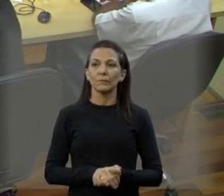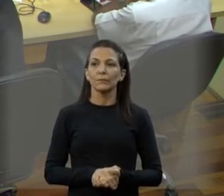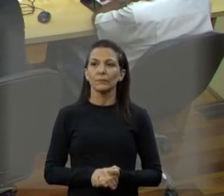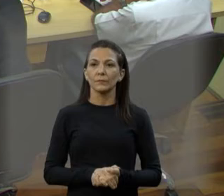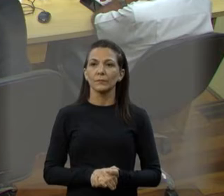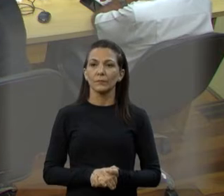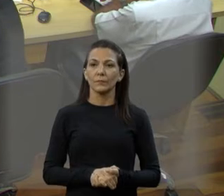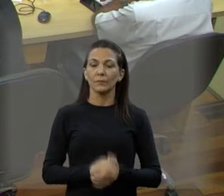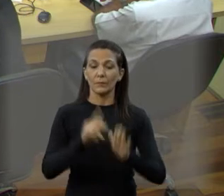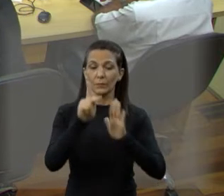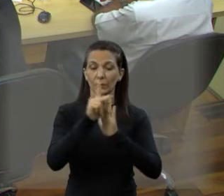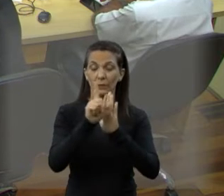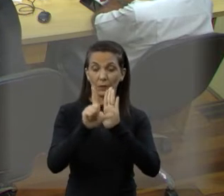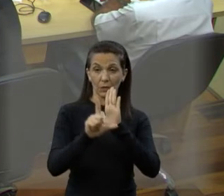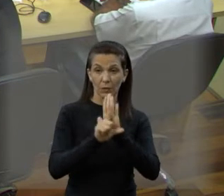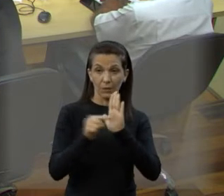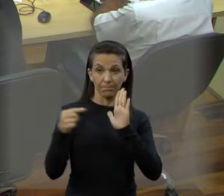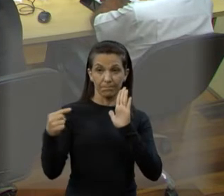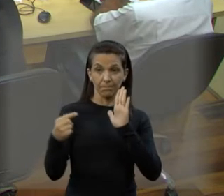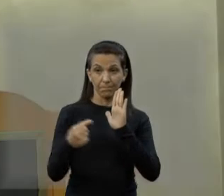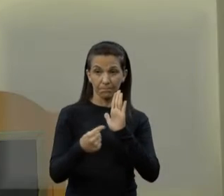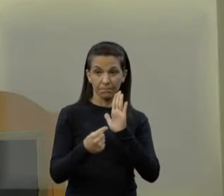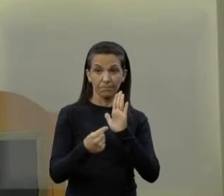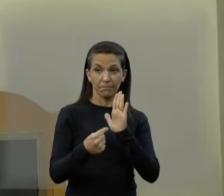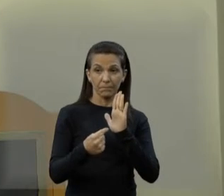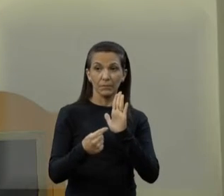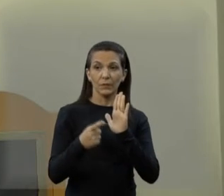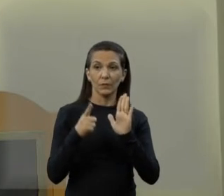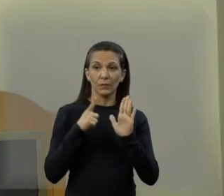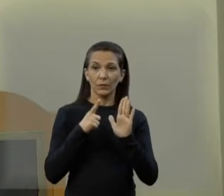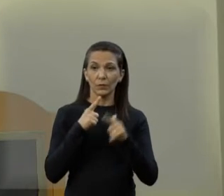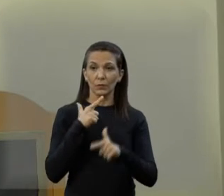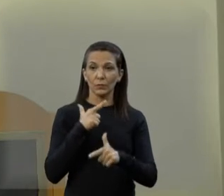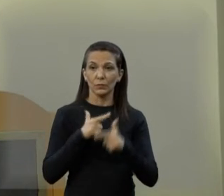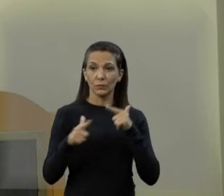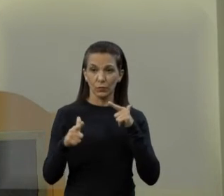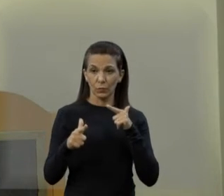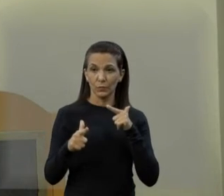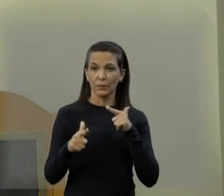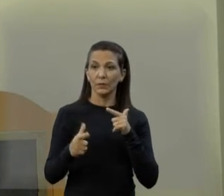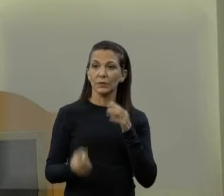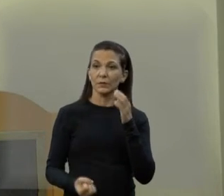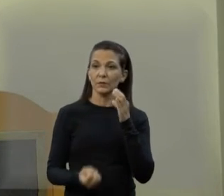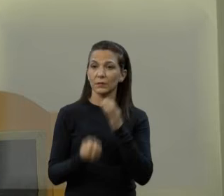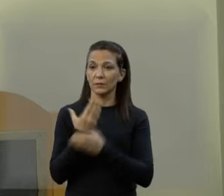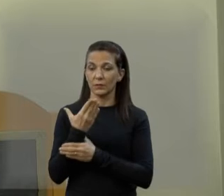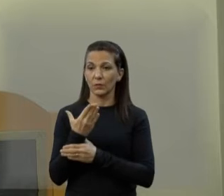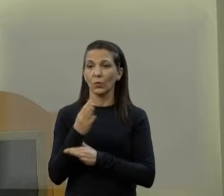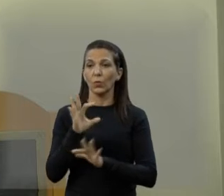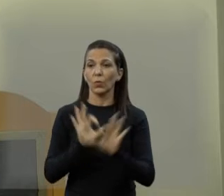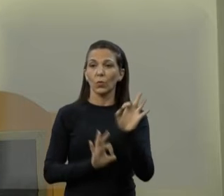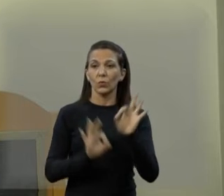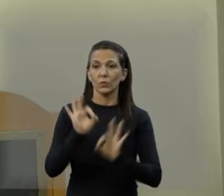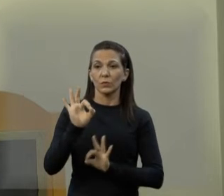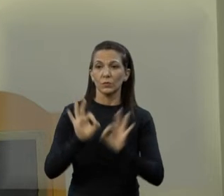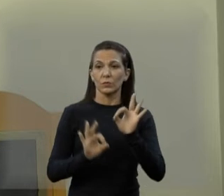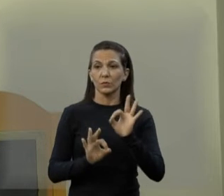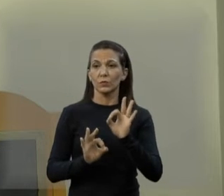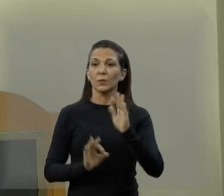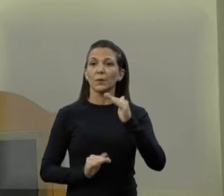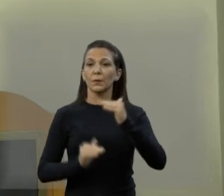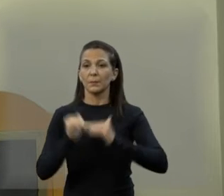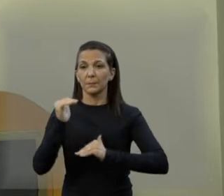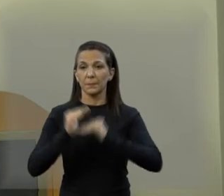e esse projeto de lei a complementar dispõe sobre a instalação e organização